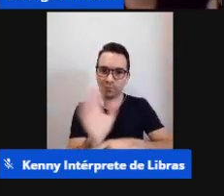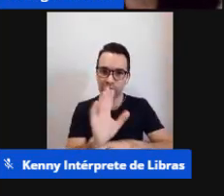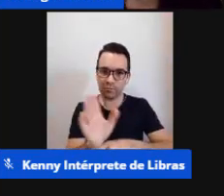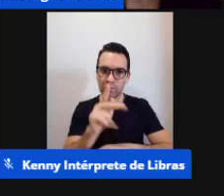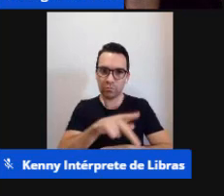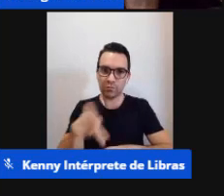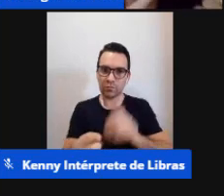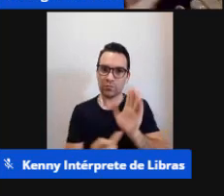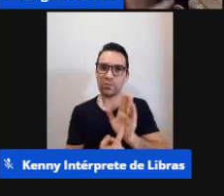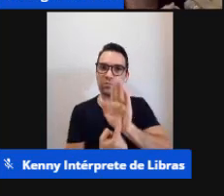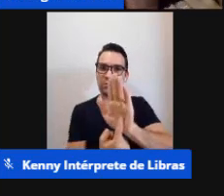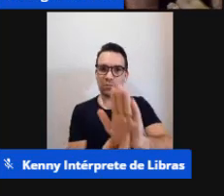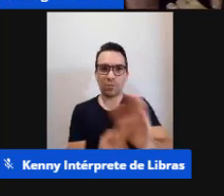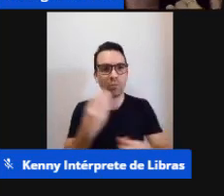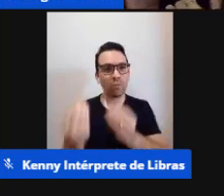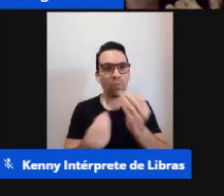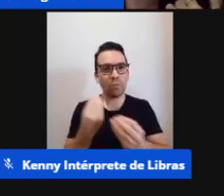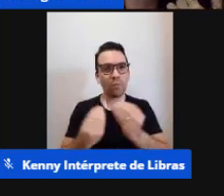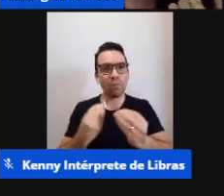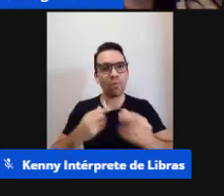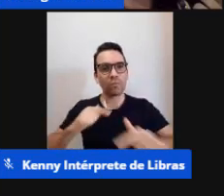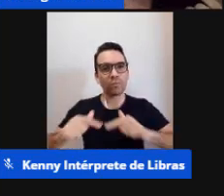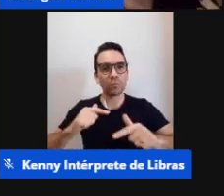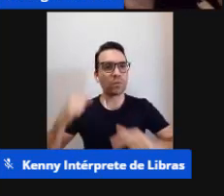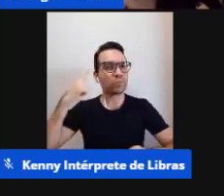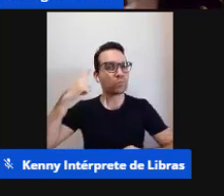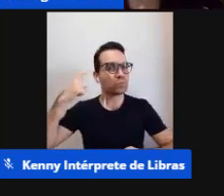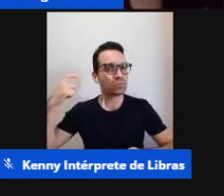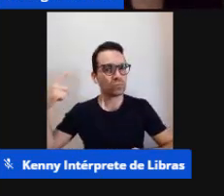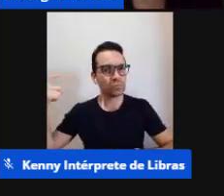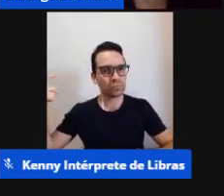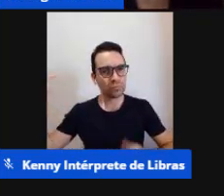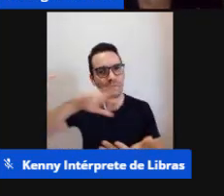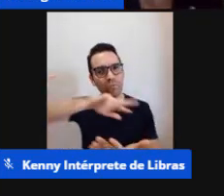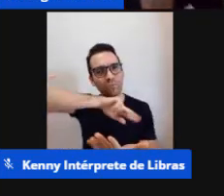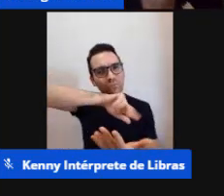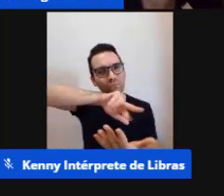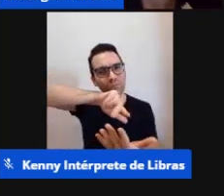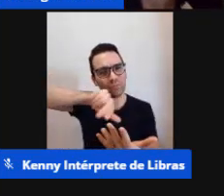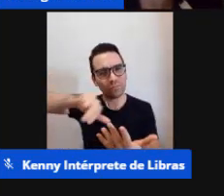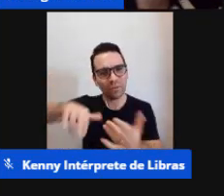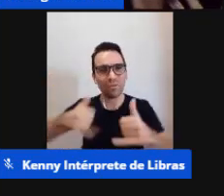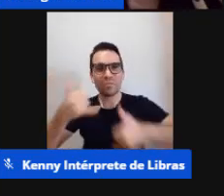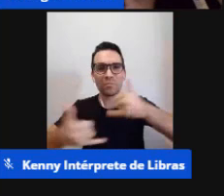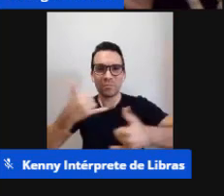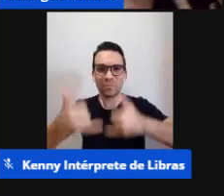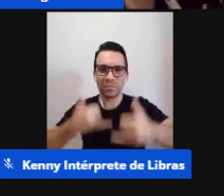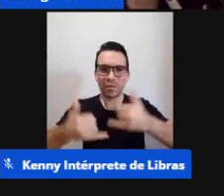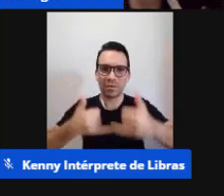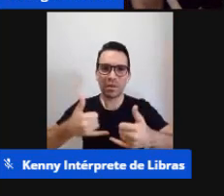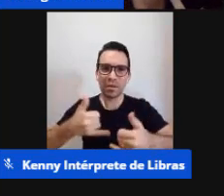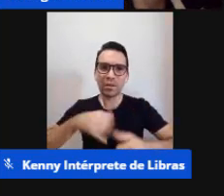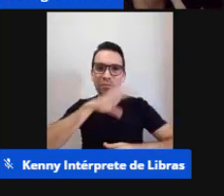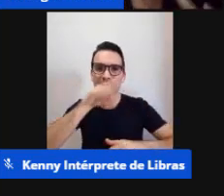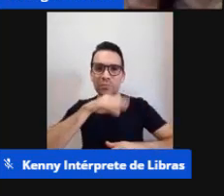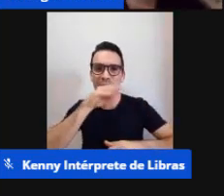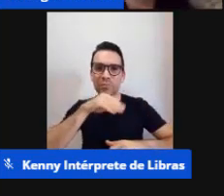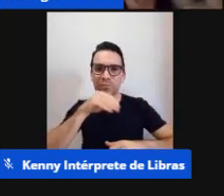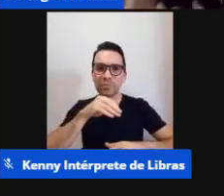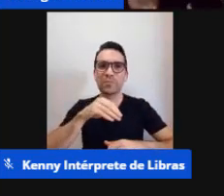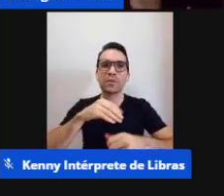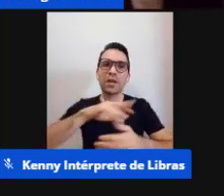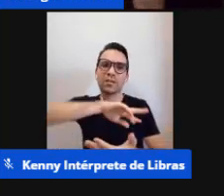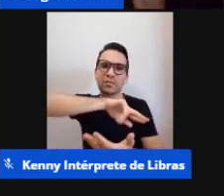Nós podemos trabalhar com diferentes tipos de som, nós podemos trabalhar com brincadeiras cantadas, com ritmos,